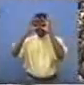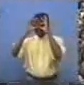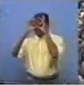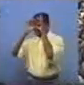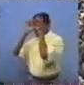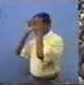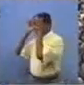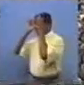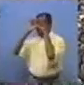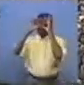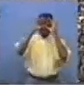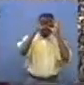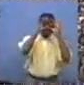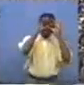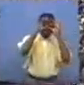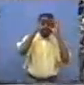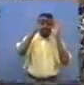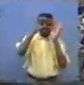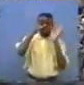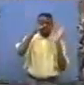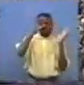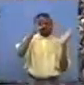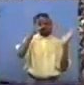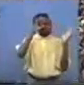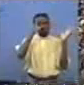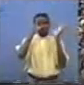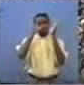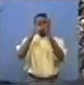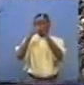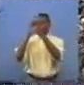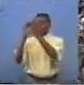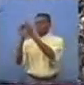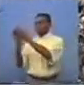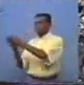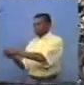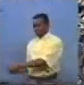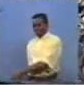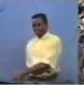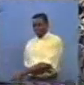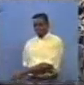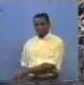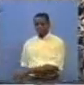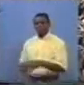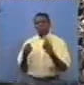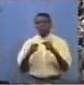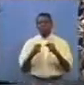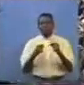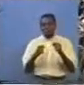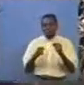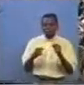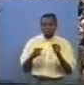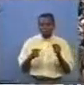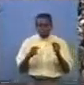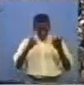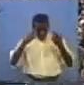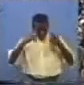De achar que eu sou melhor do que os outros. Eu não sou melhor do que ninguém. Eu também não sou pior, não. Eu sou vaso